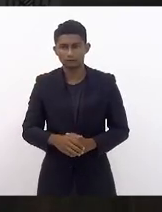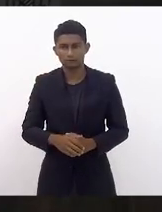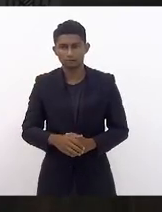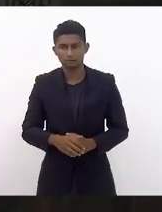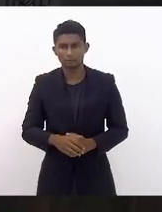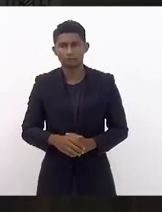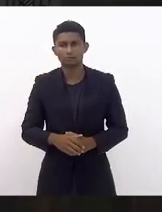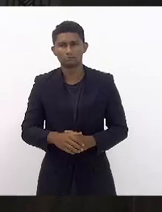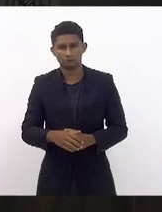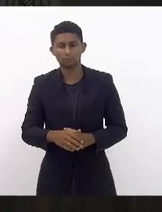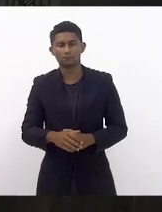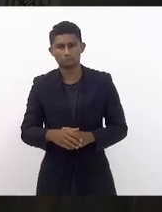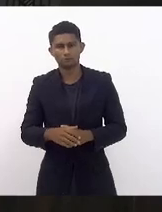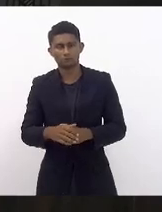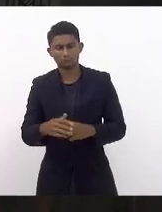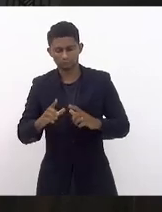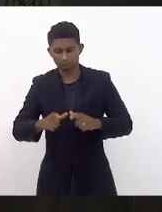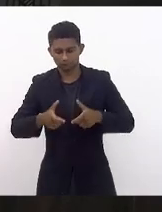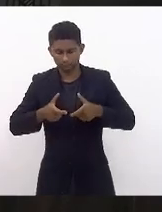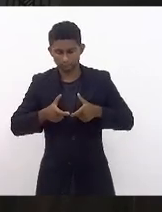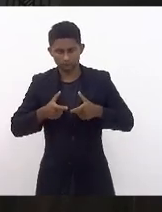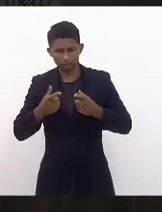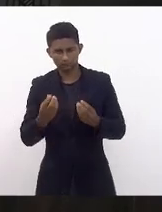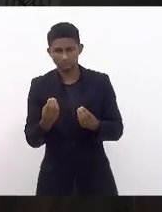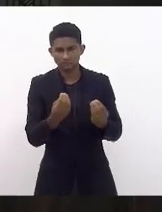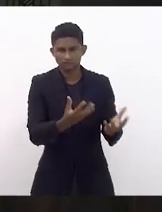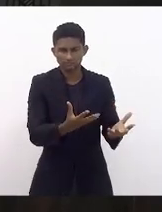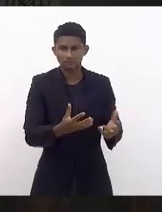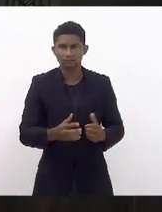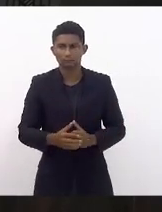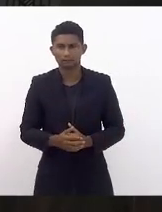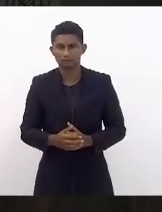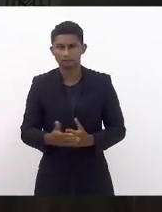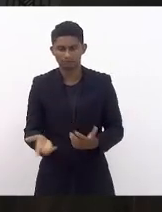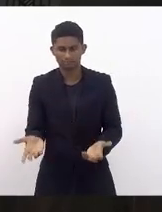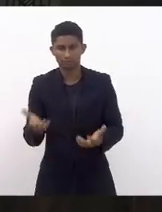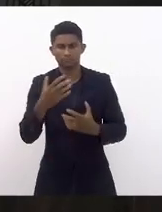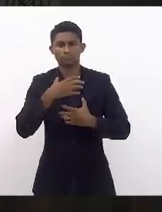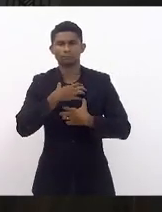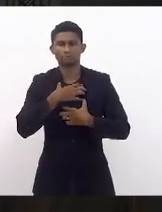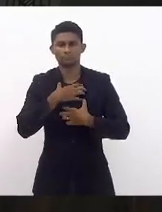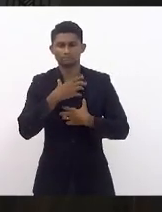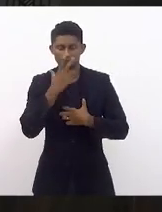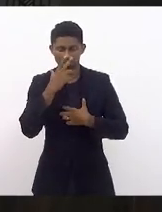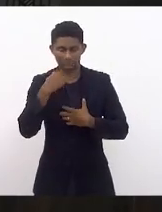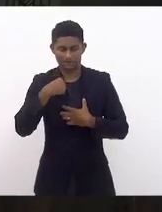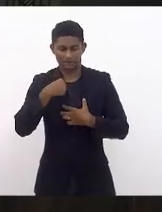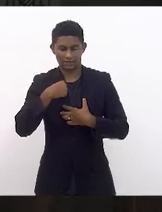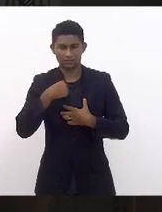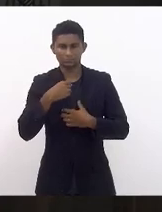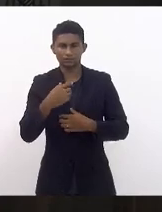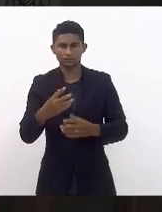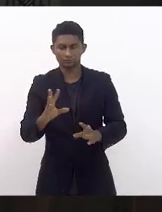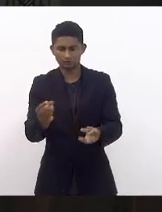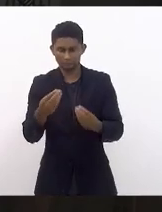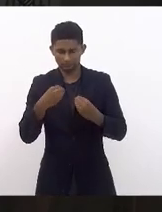fazendo essa homenagem. Na verdade, eu me sinto homenageada.